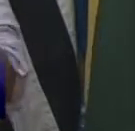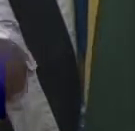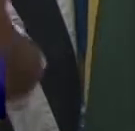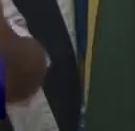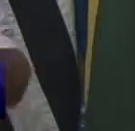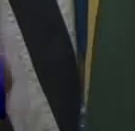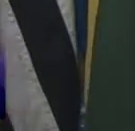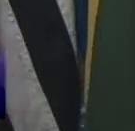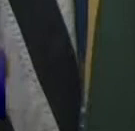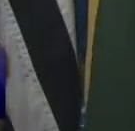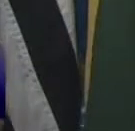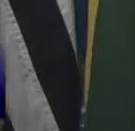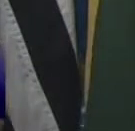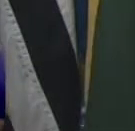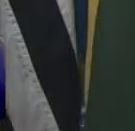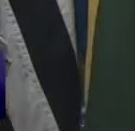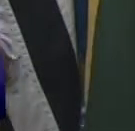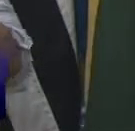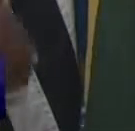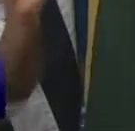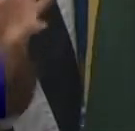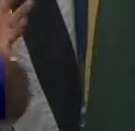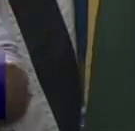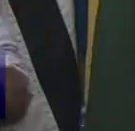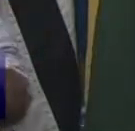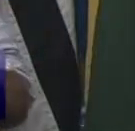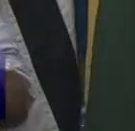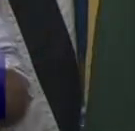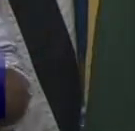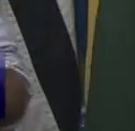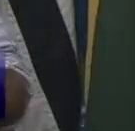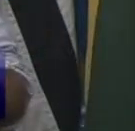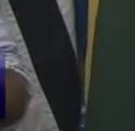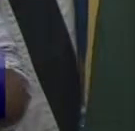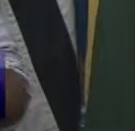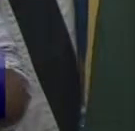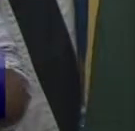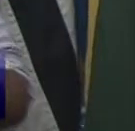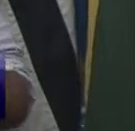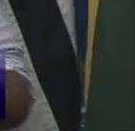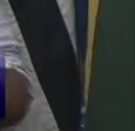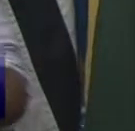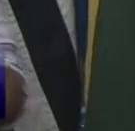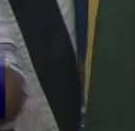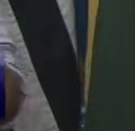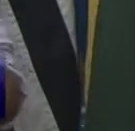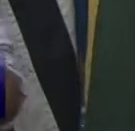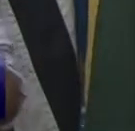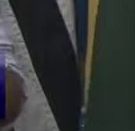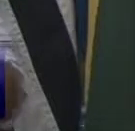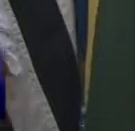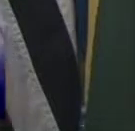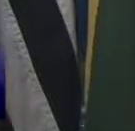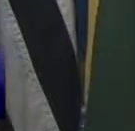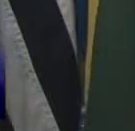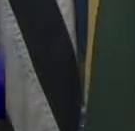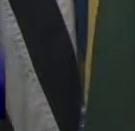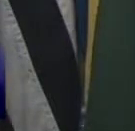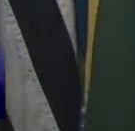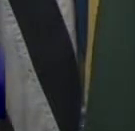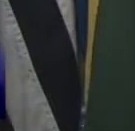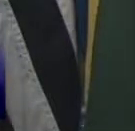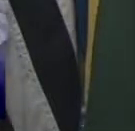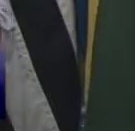esta visibilidade deste esporte. Portanto, por isso só, já seria bastante interessante o incentivo que o município dá por meio